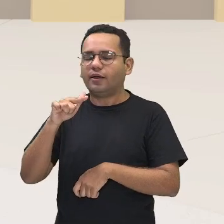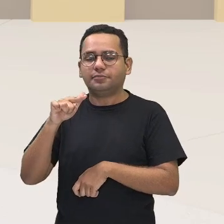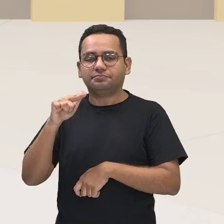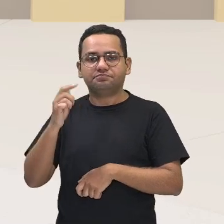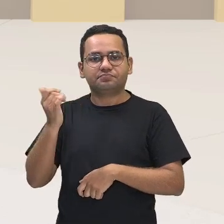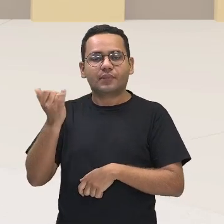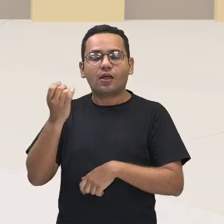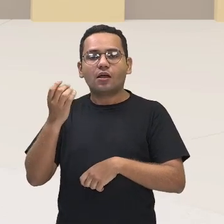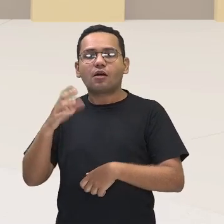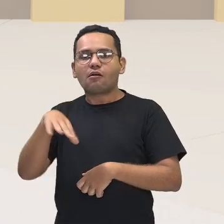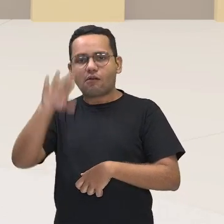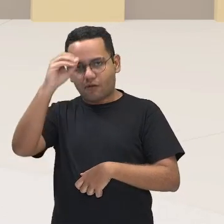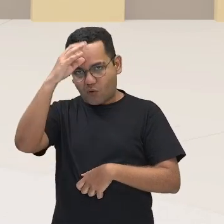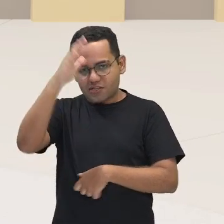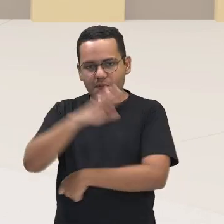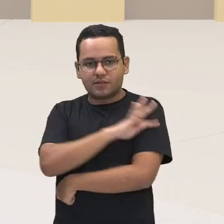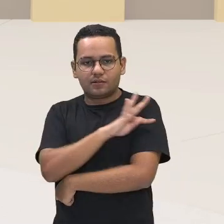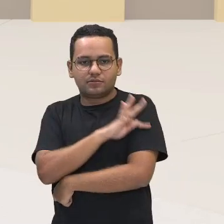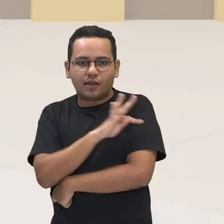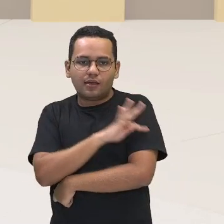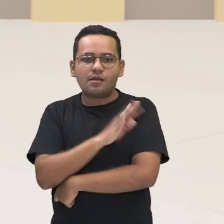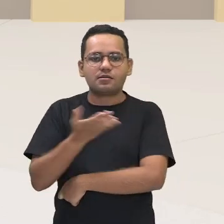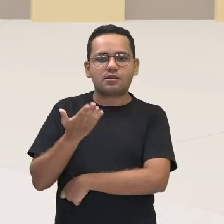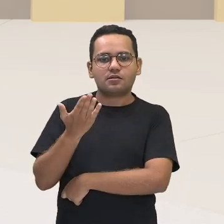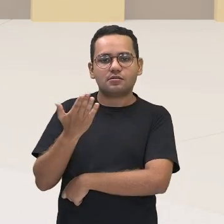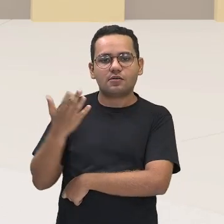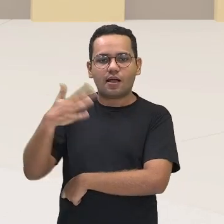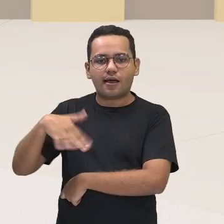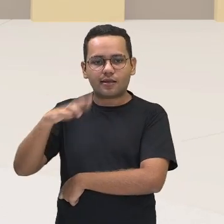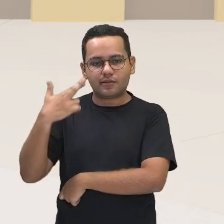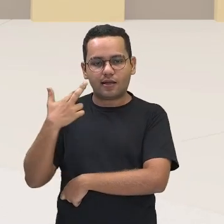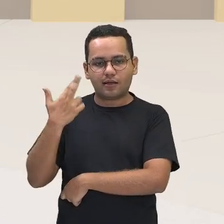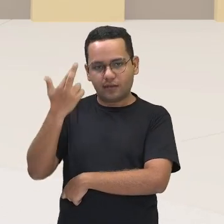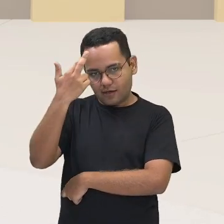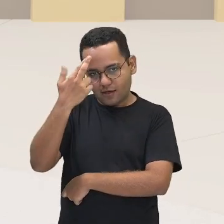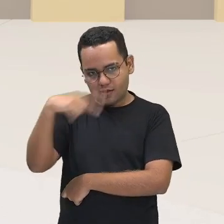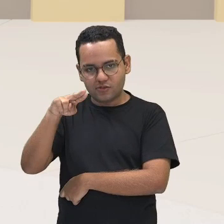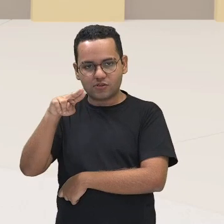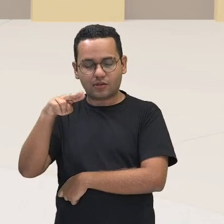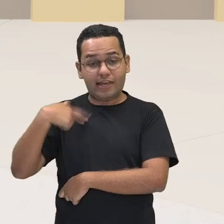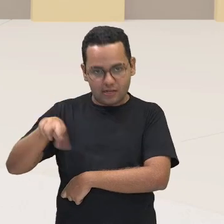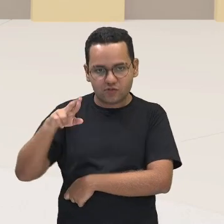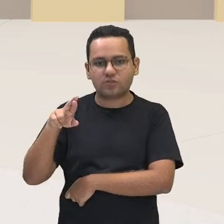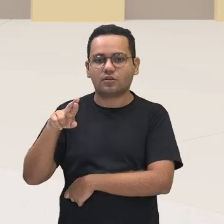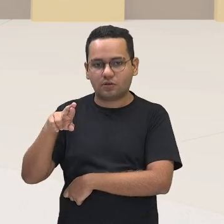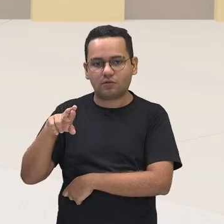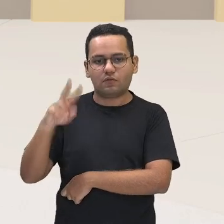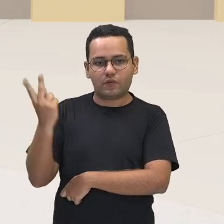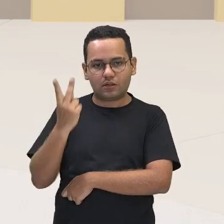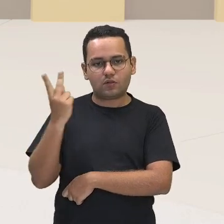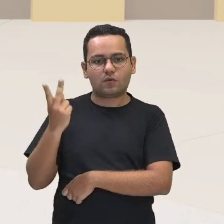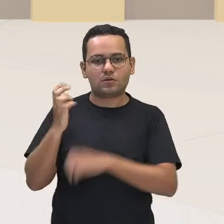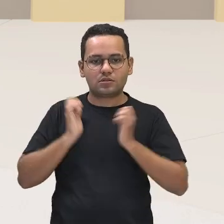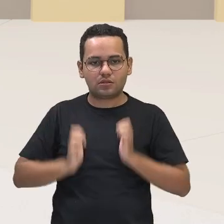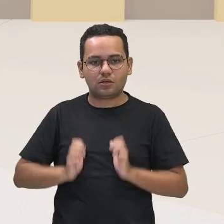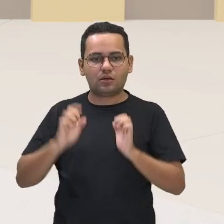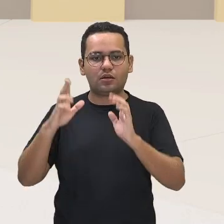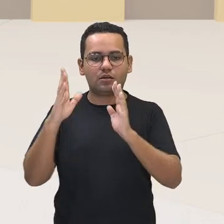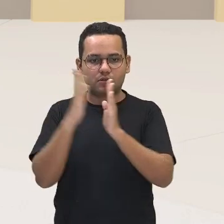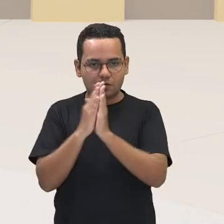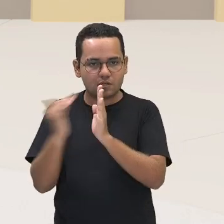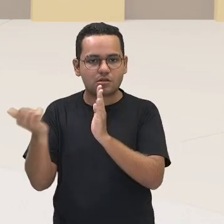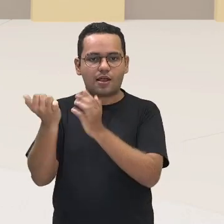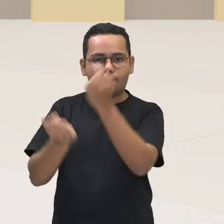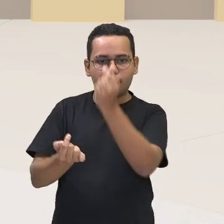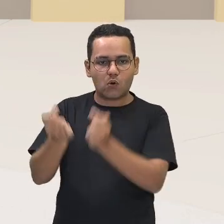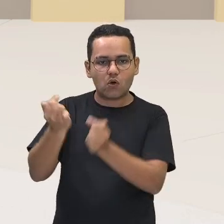técnicas, conhecimento, religião, valores éticos, estéticos e políticos existentes no conjunto de uma